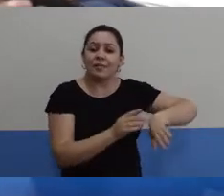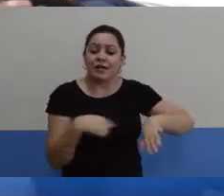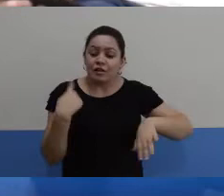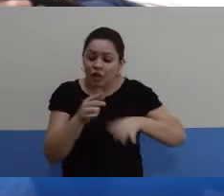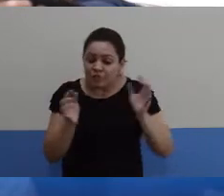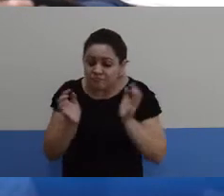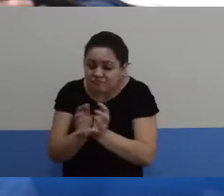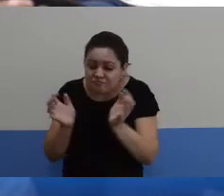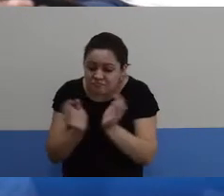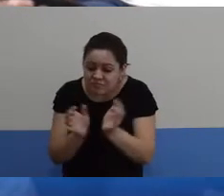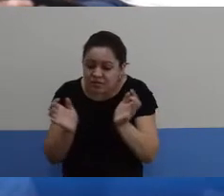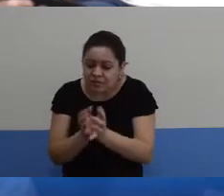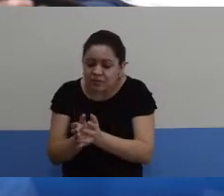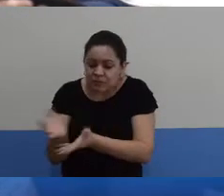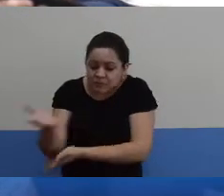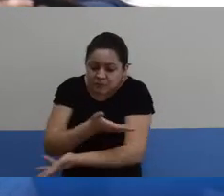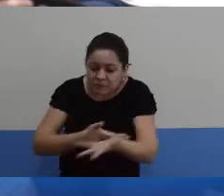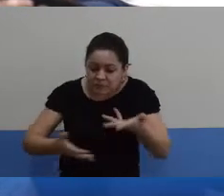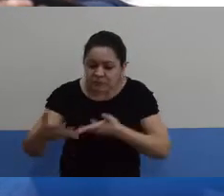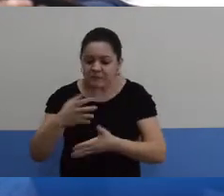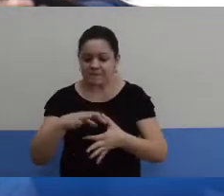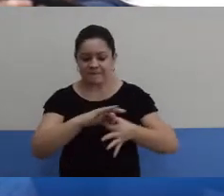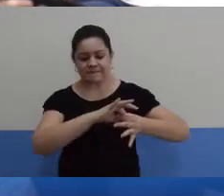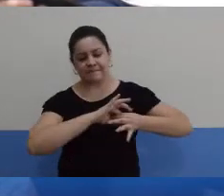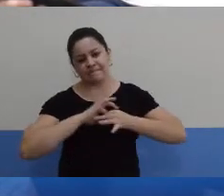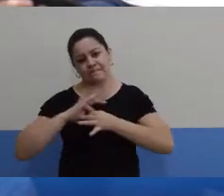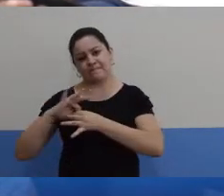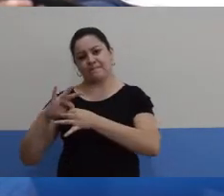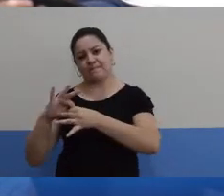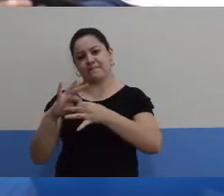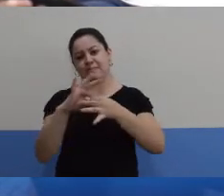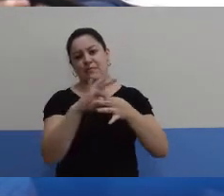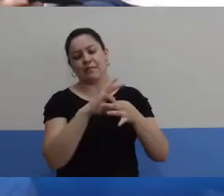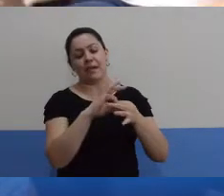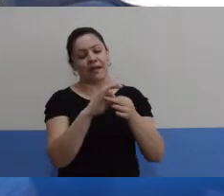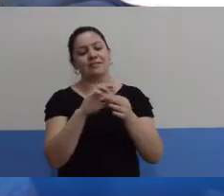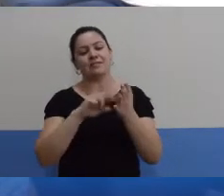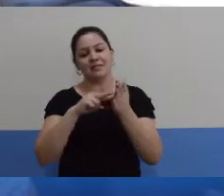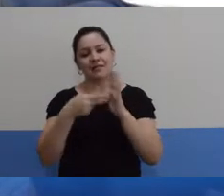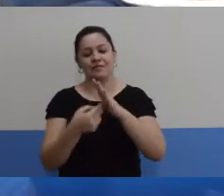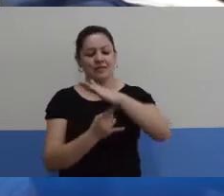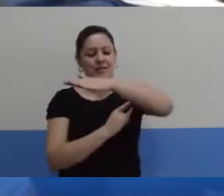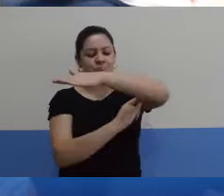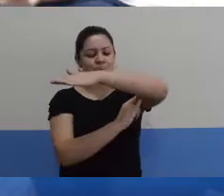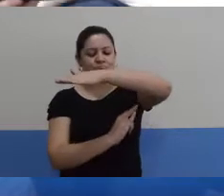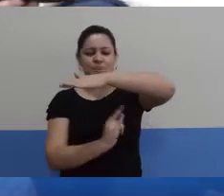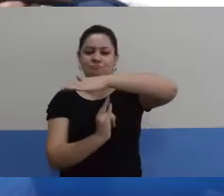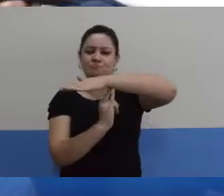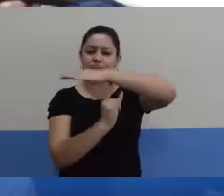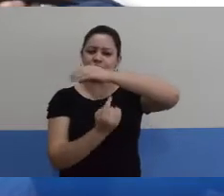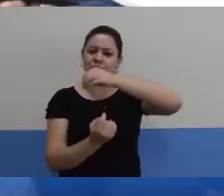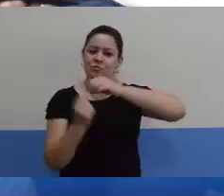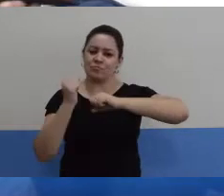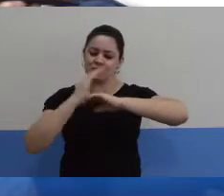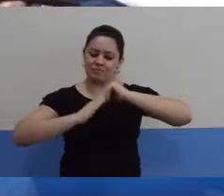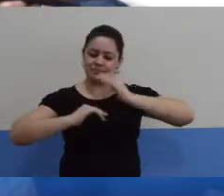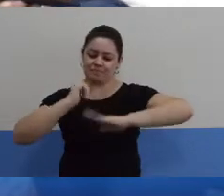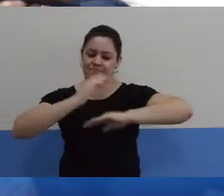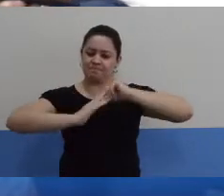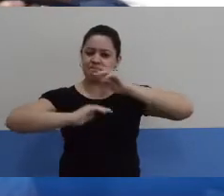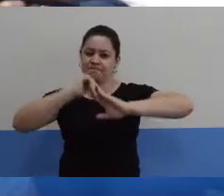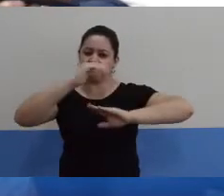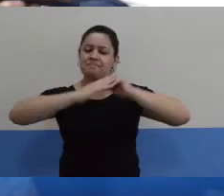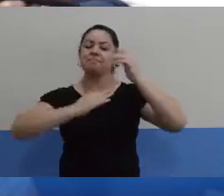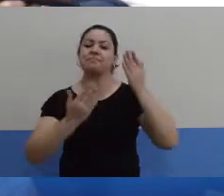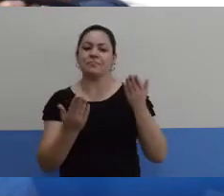nós somos construtores desta ponte, ponte que liga, né? Essa ponte que nos une. Que nos une, que